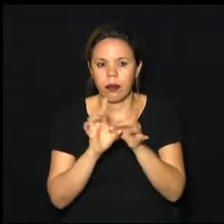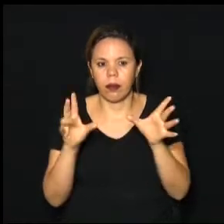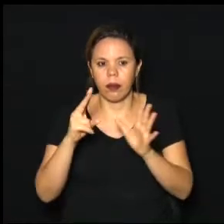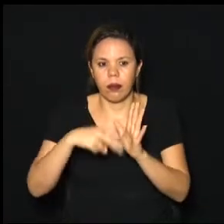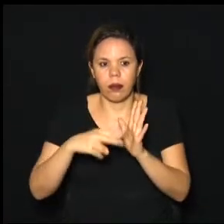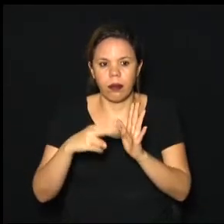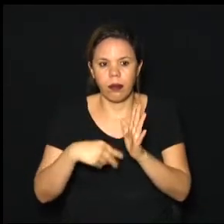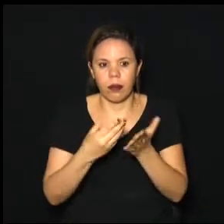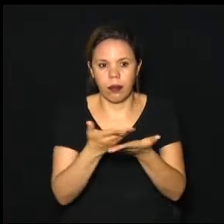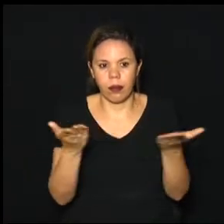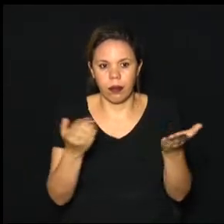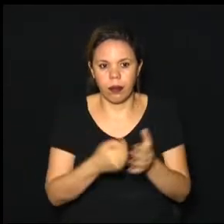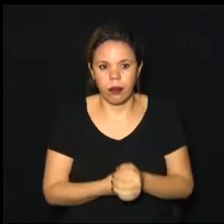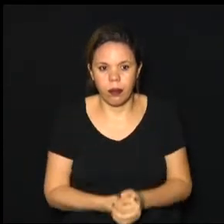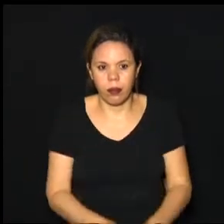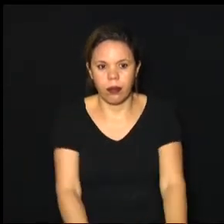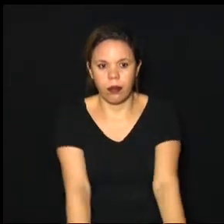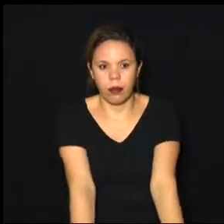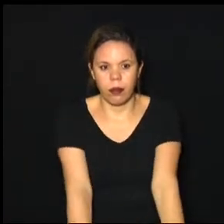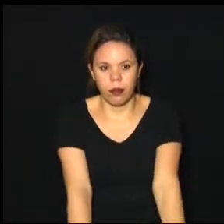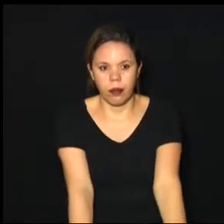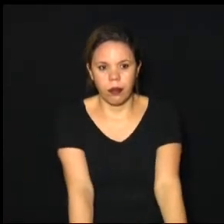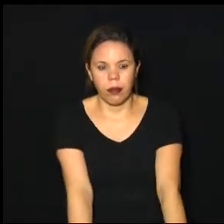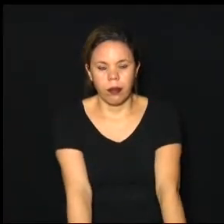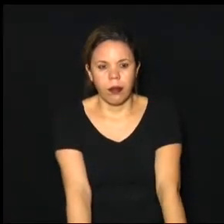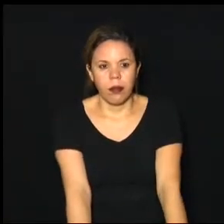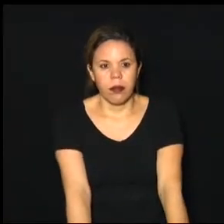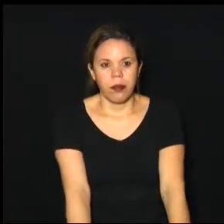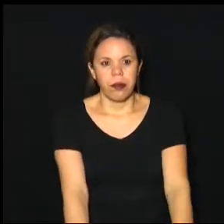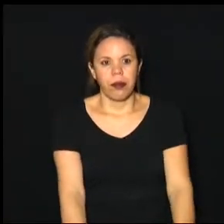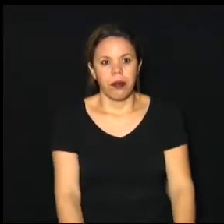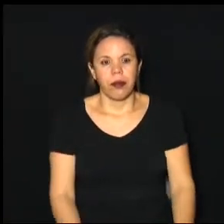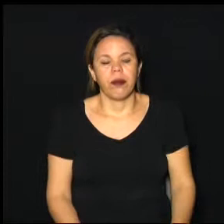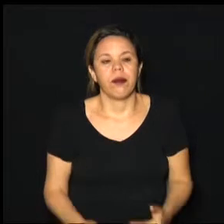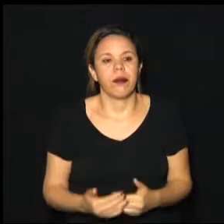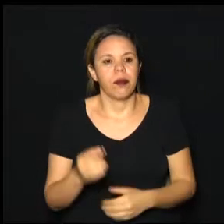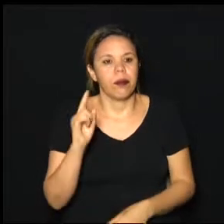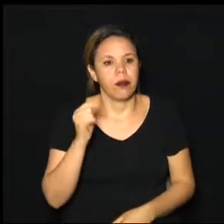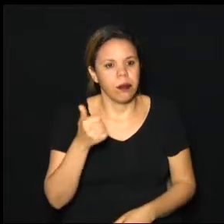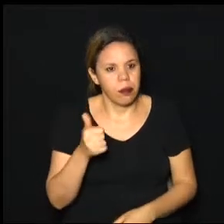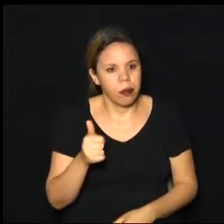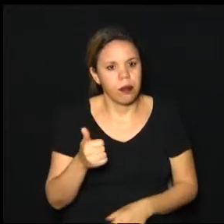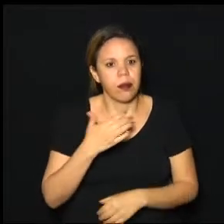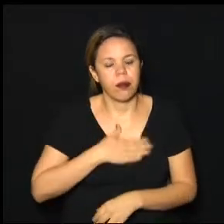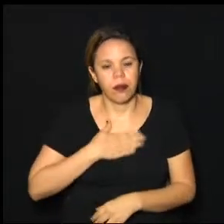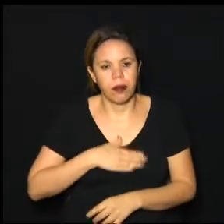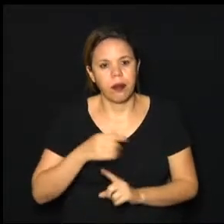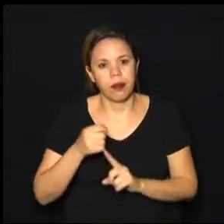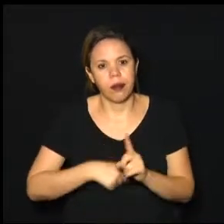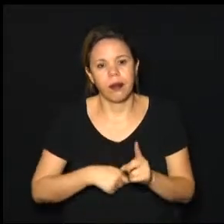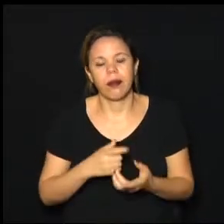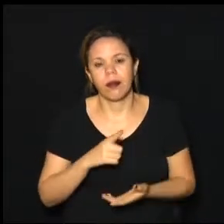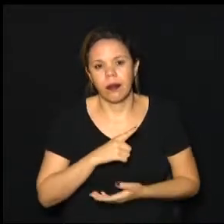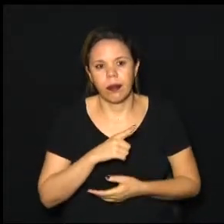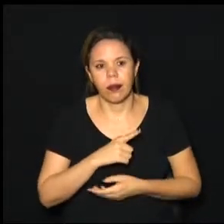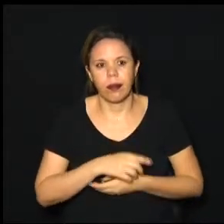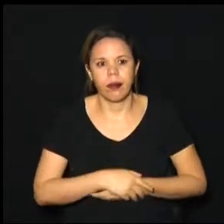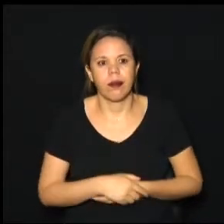ler para você que está nos ouvindo. A partir de 11 de agosto, portanto, nós temos aí